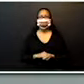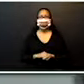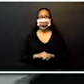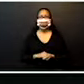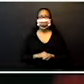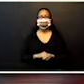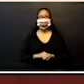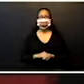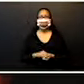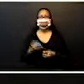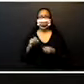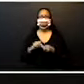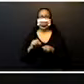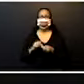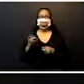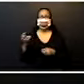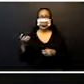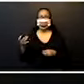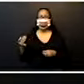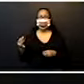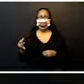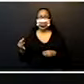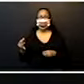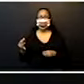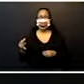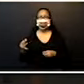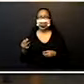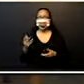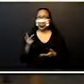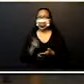Armou a conta, não tem erro. Tranquilo?